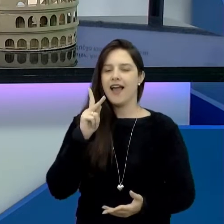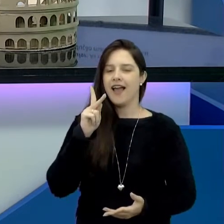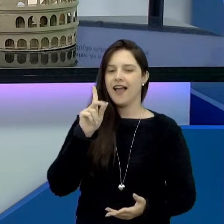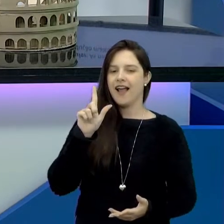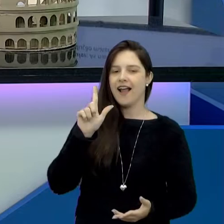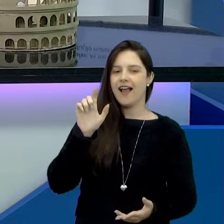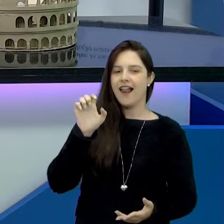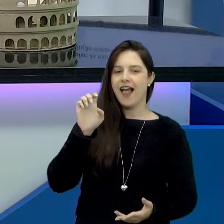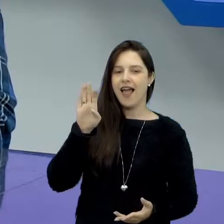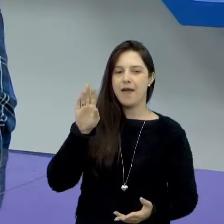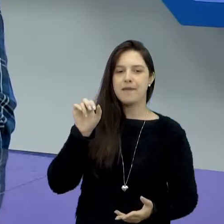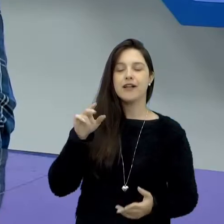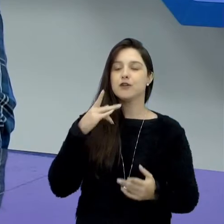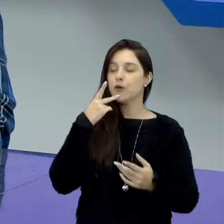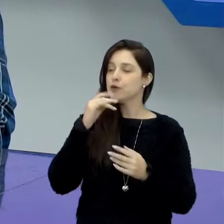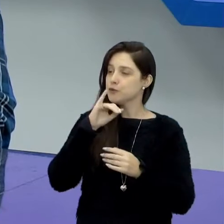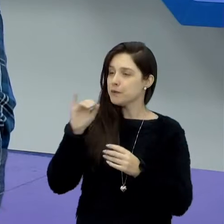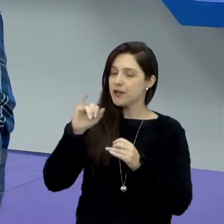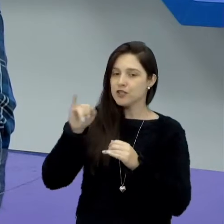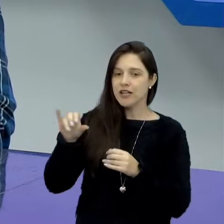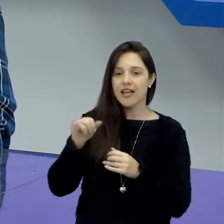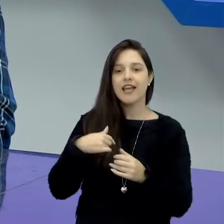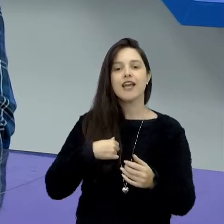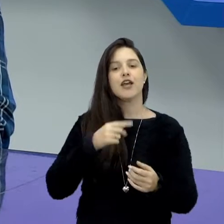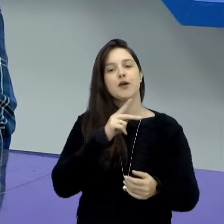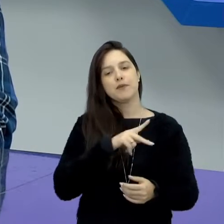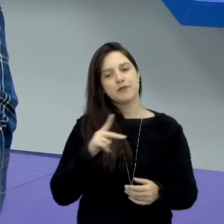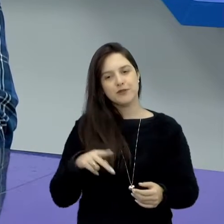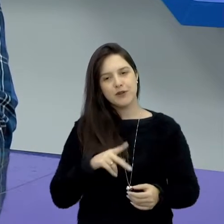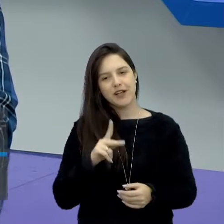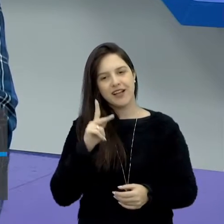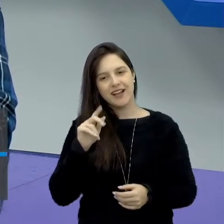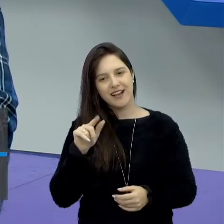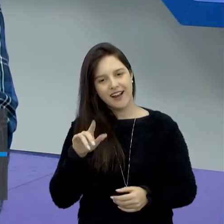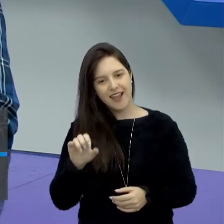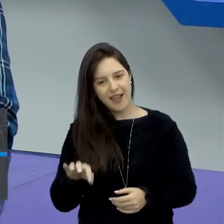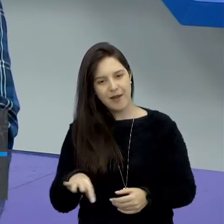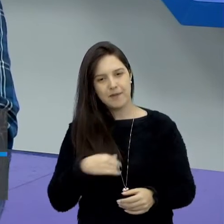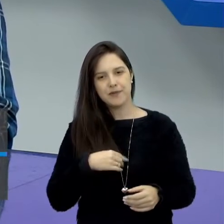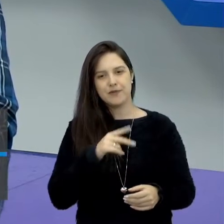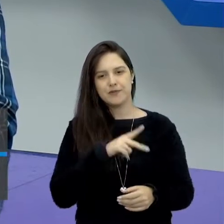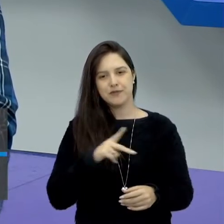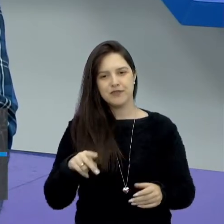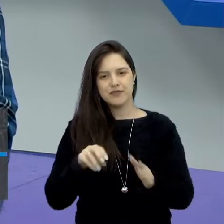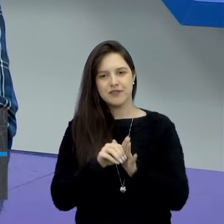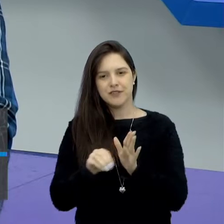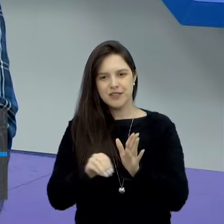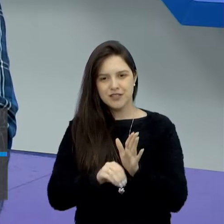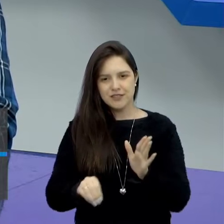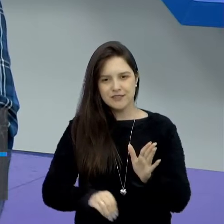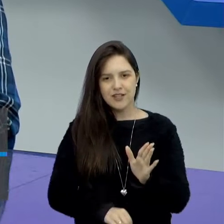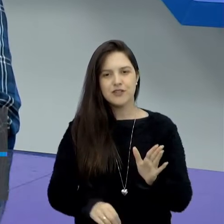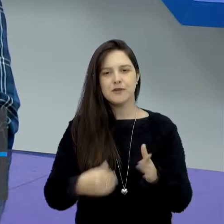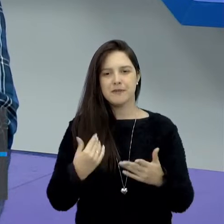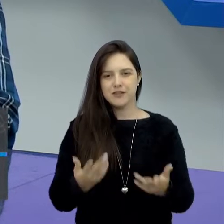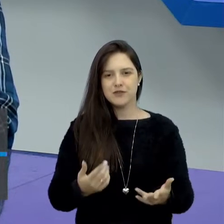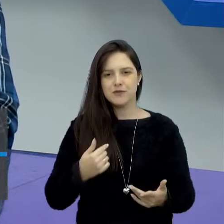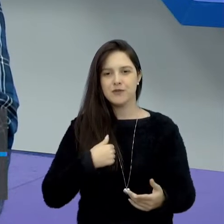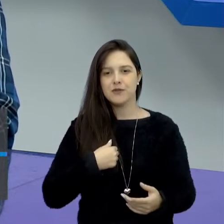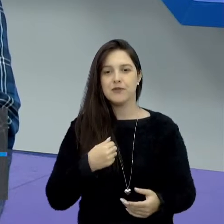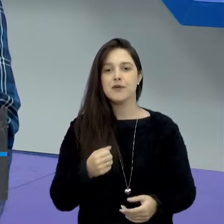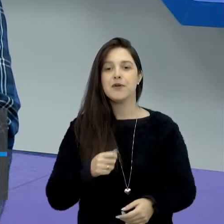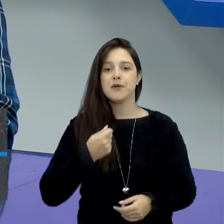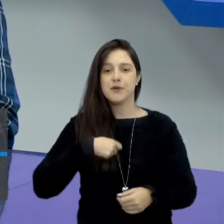professora Janaína, tudo bem? Pessoal, eu sou o professor Kleber Araújo, a professora aqui de História do Centro de Mídias. Eu sou um